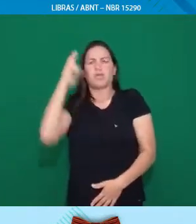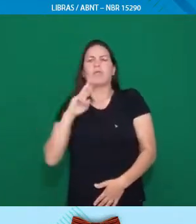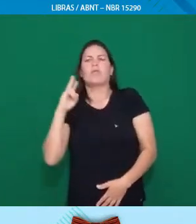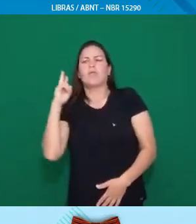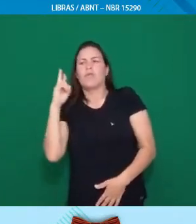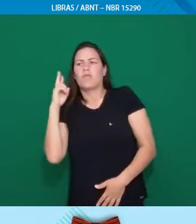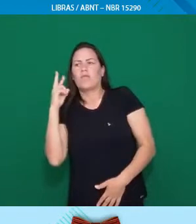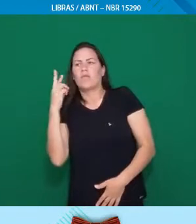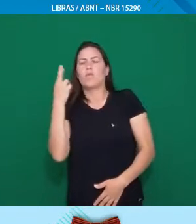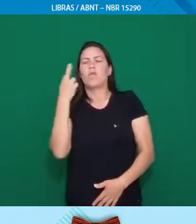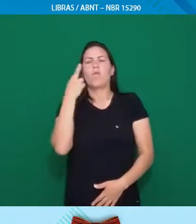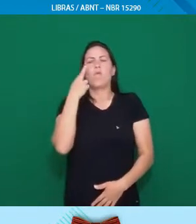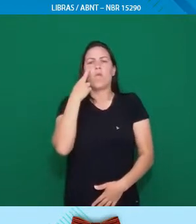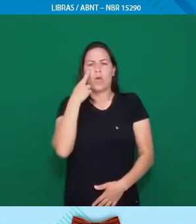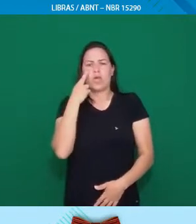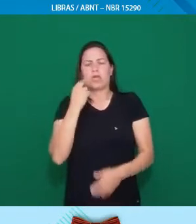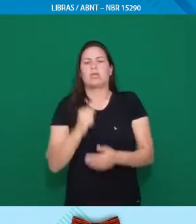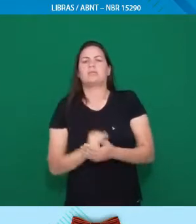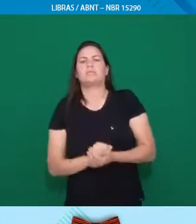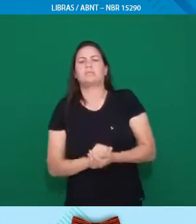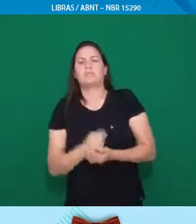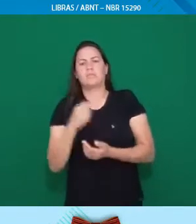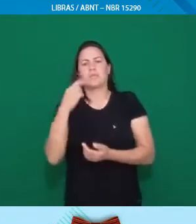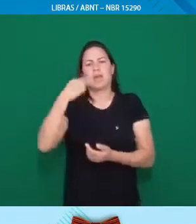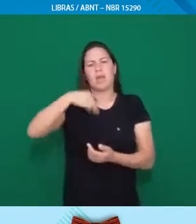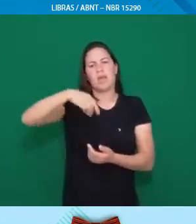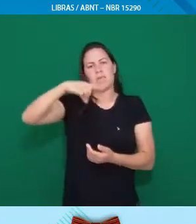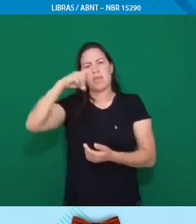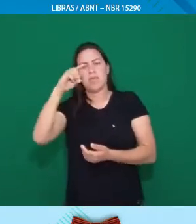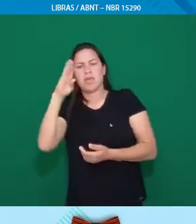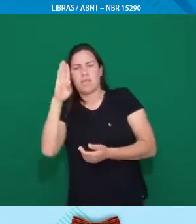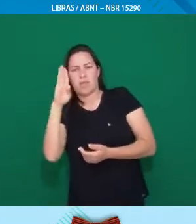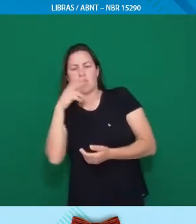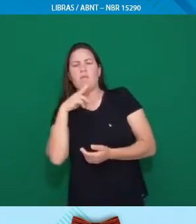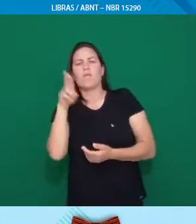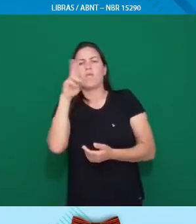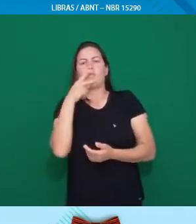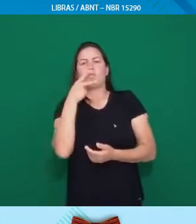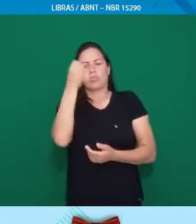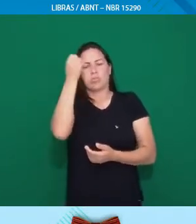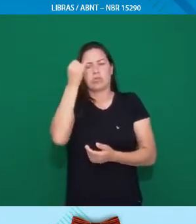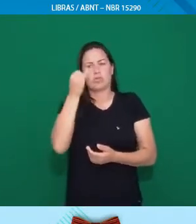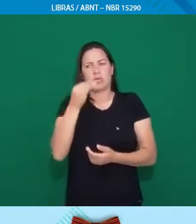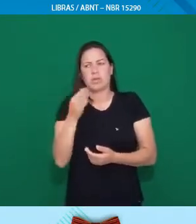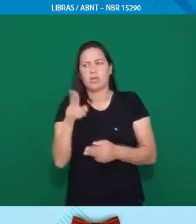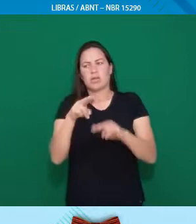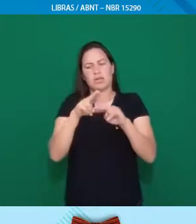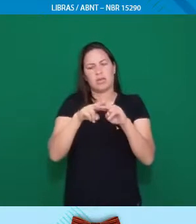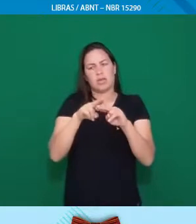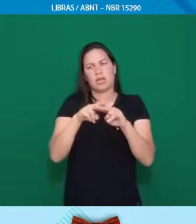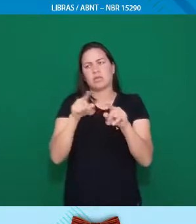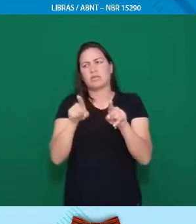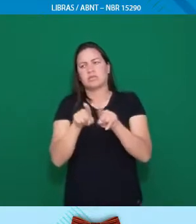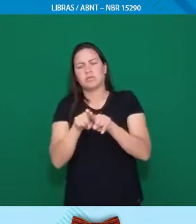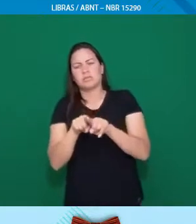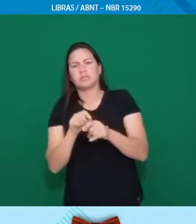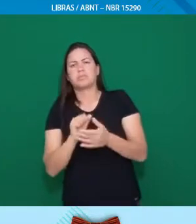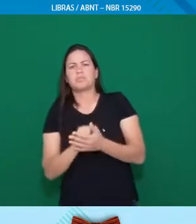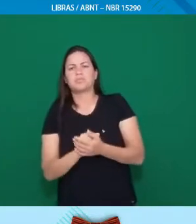passa a palavra seu Vereador Rui Jorge tomazoni bancada MDB eu só vou fazer o gol a colocação aqui da